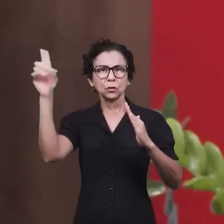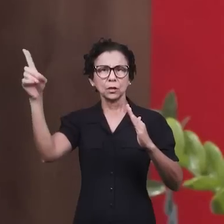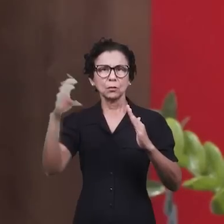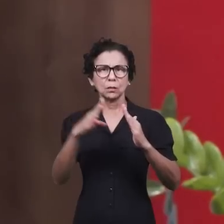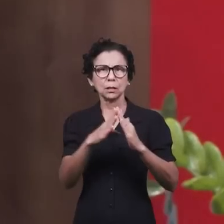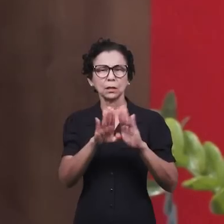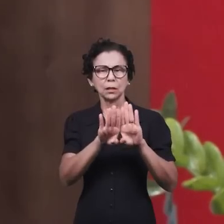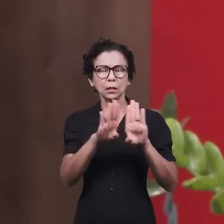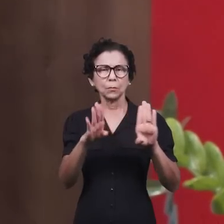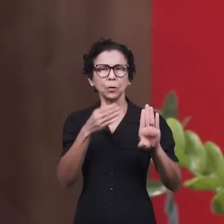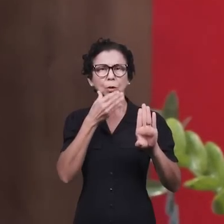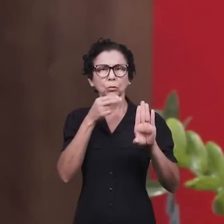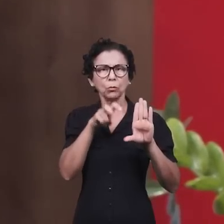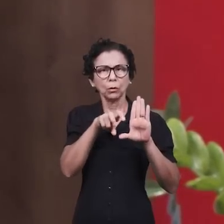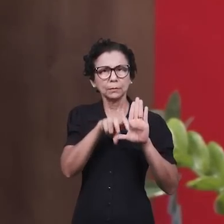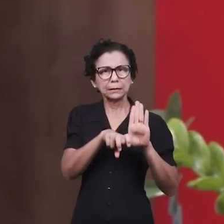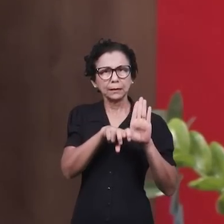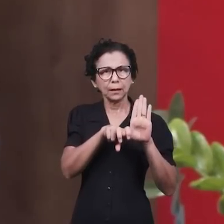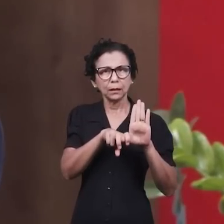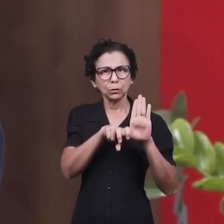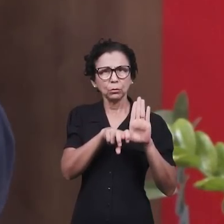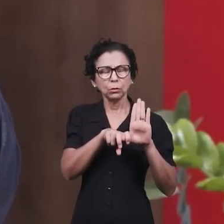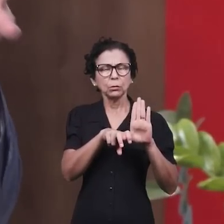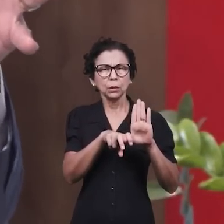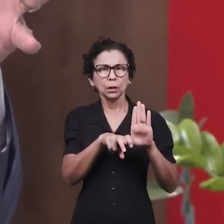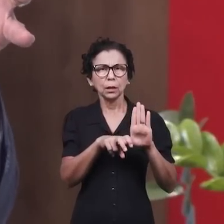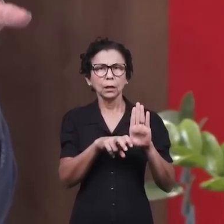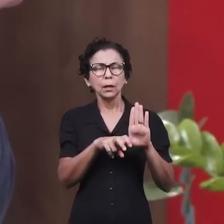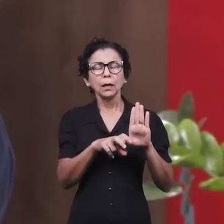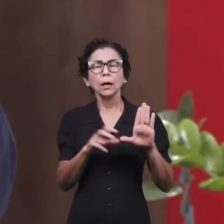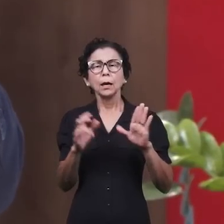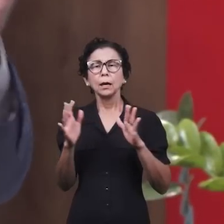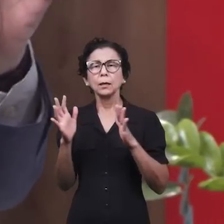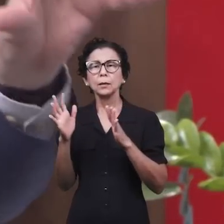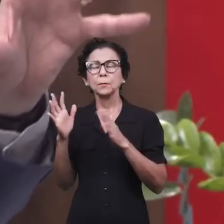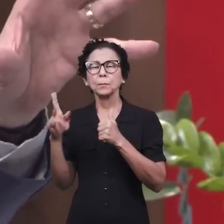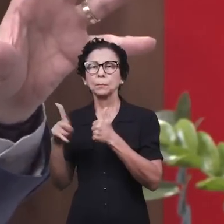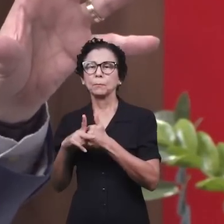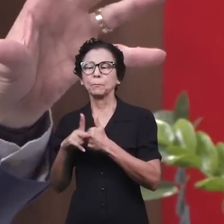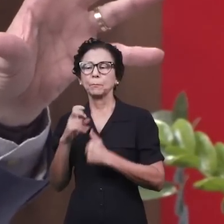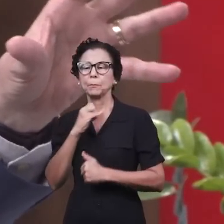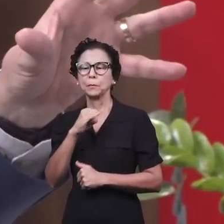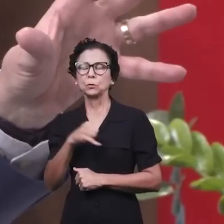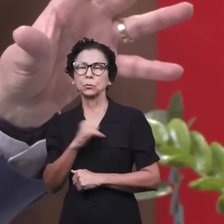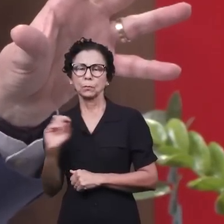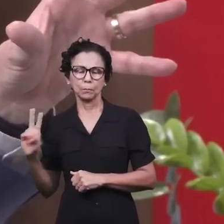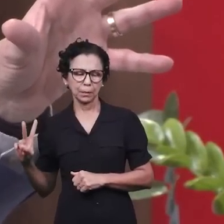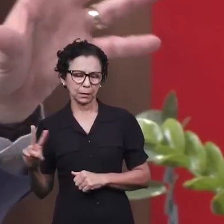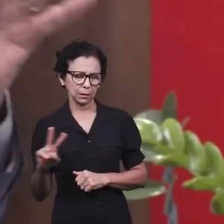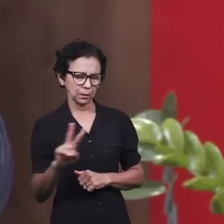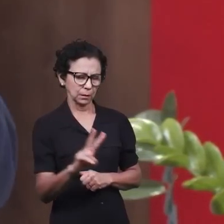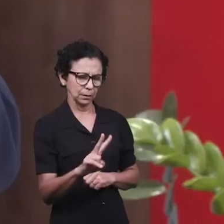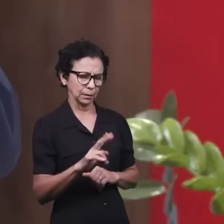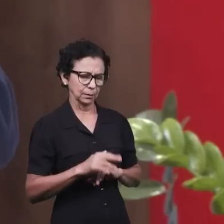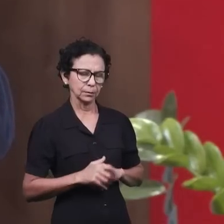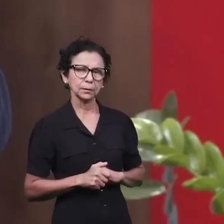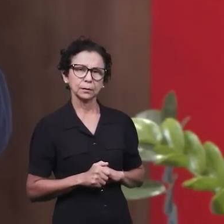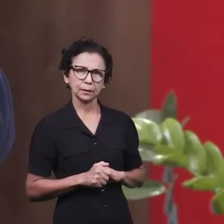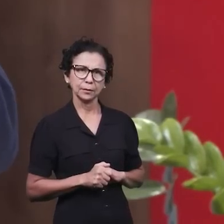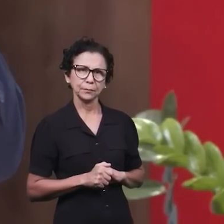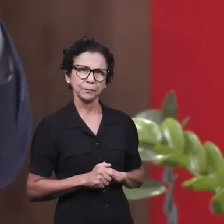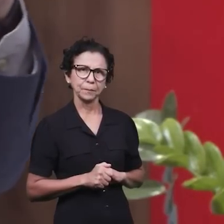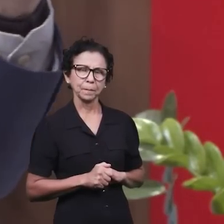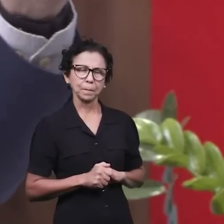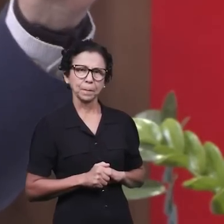foram detidos. Foram presos. Não é? Eles foram detidos e foi dada a seguinte palavra pelas autoridades: parem